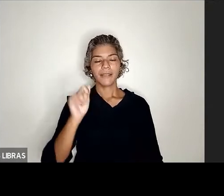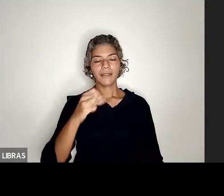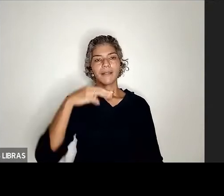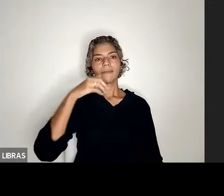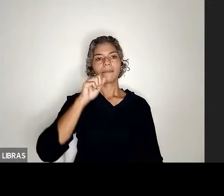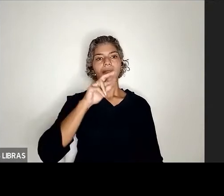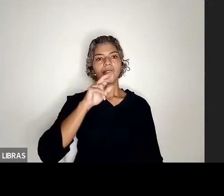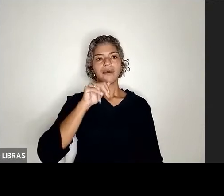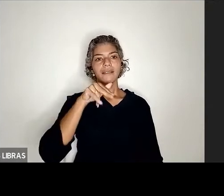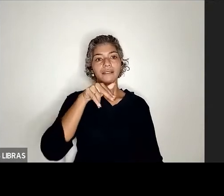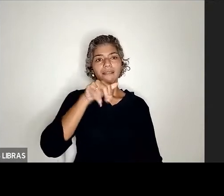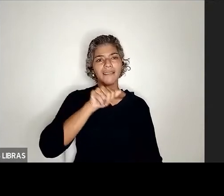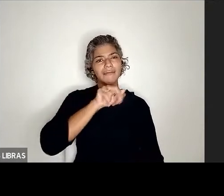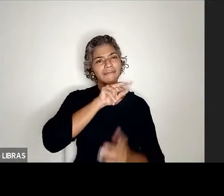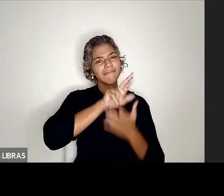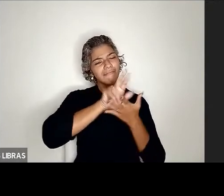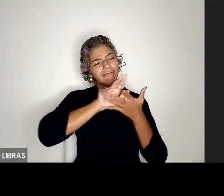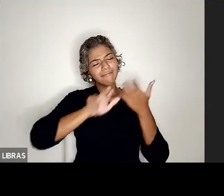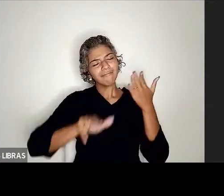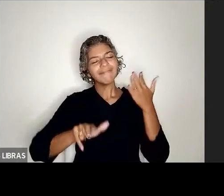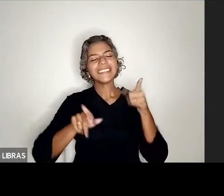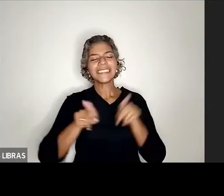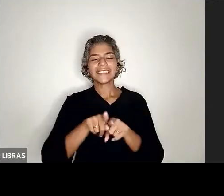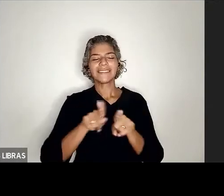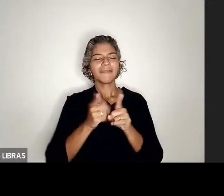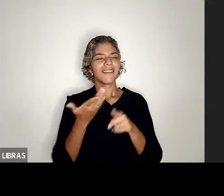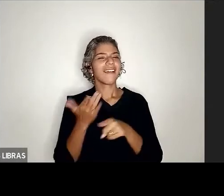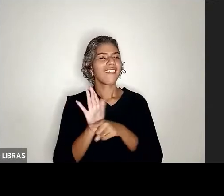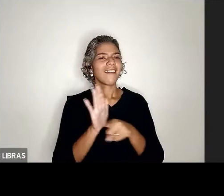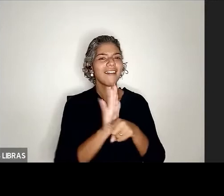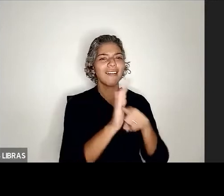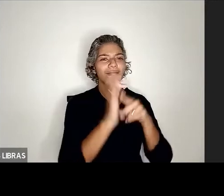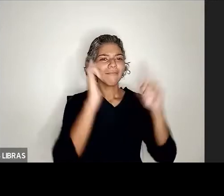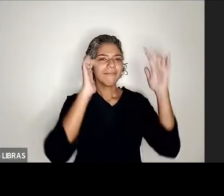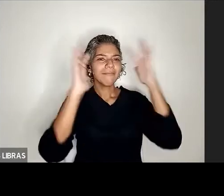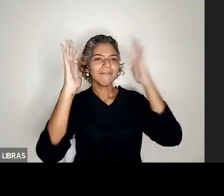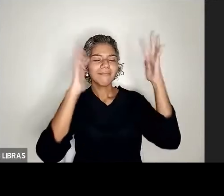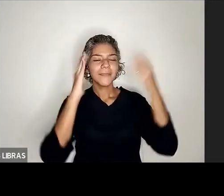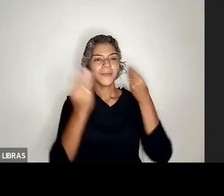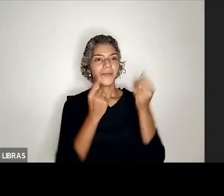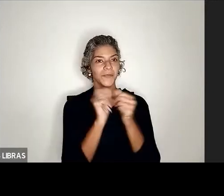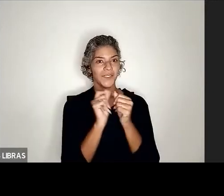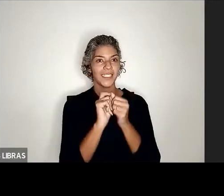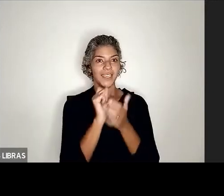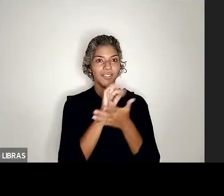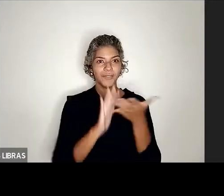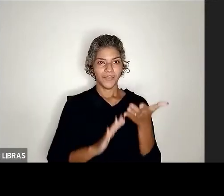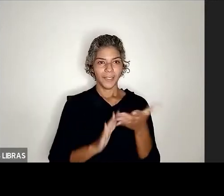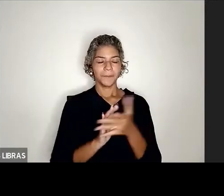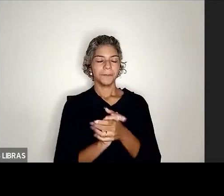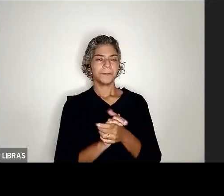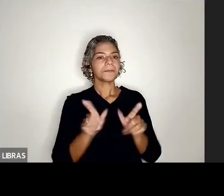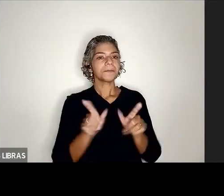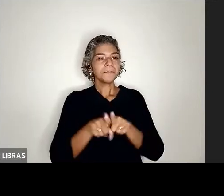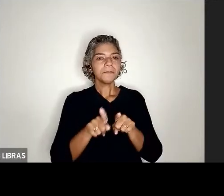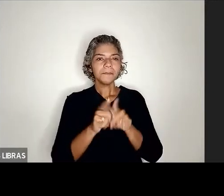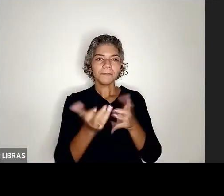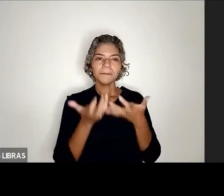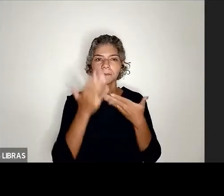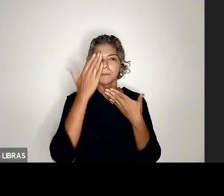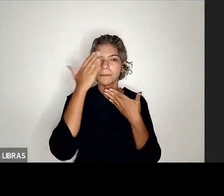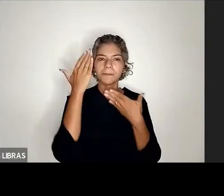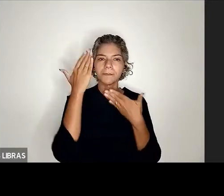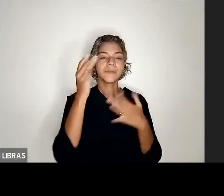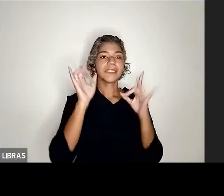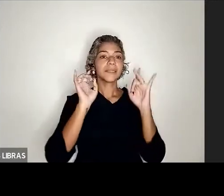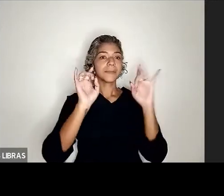se envolveram aí, né, para pensar junto esse conjunto de atividades. Também queria fazer um agradecimento aqui